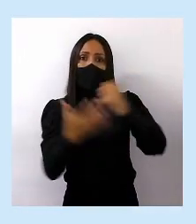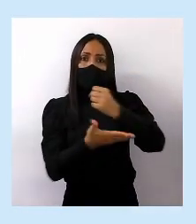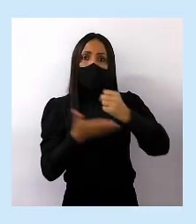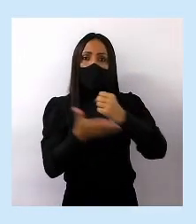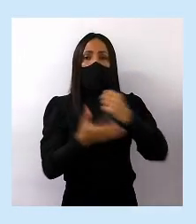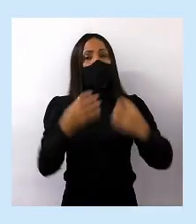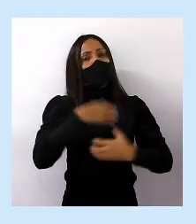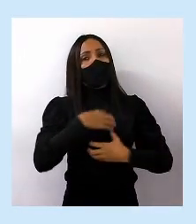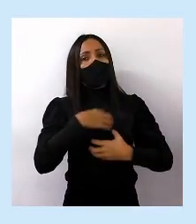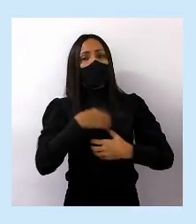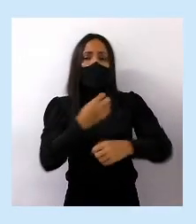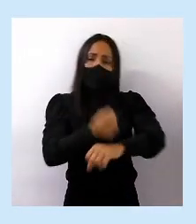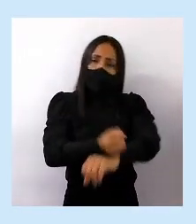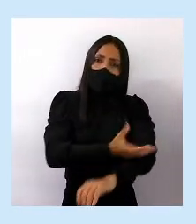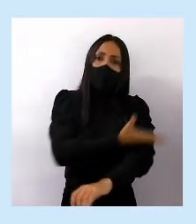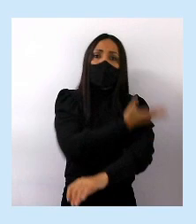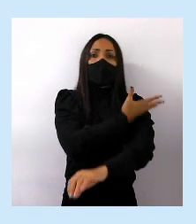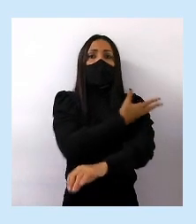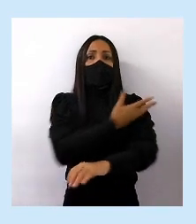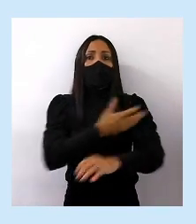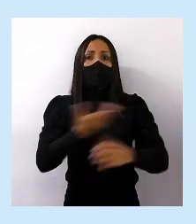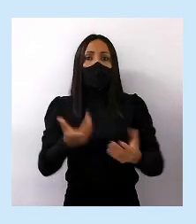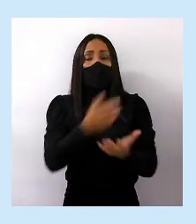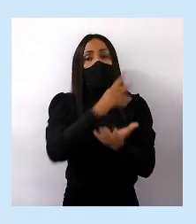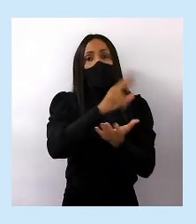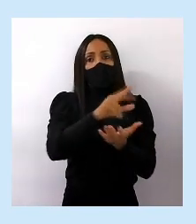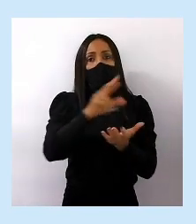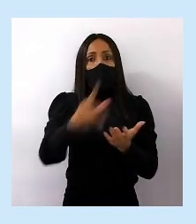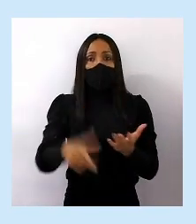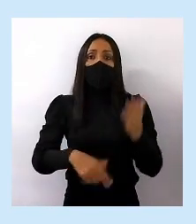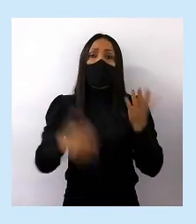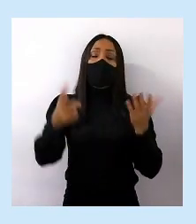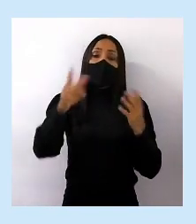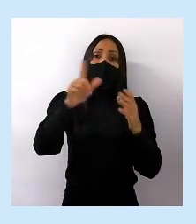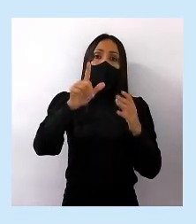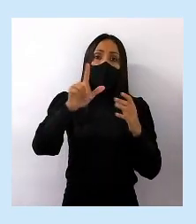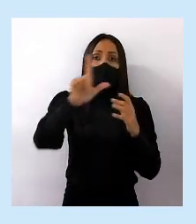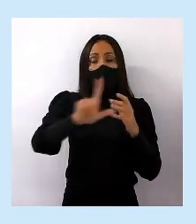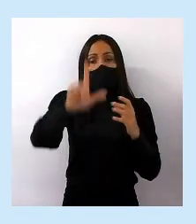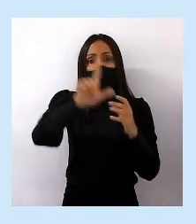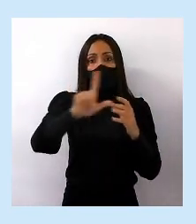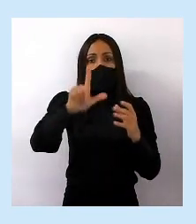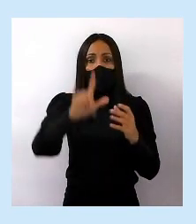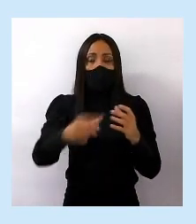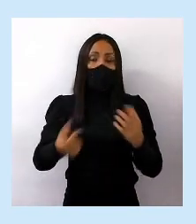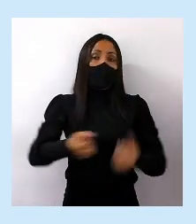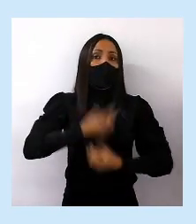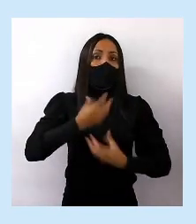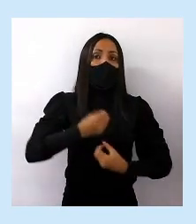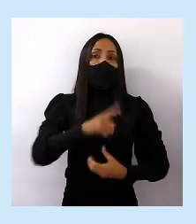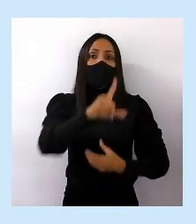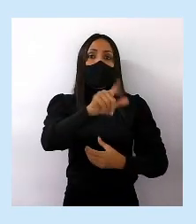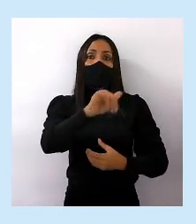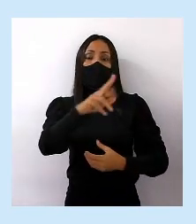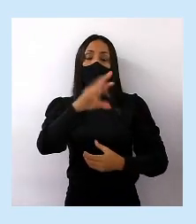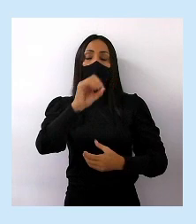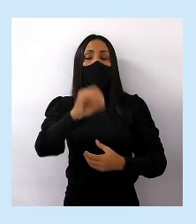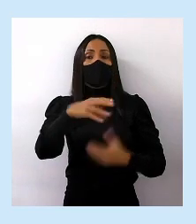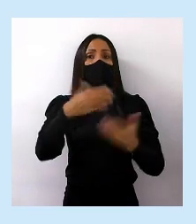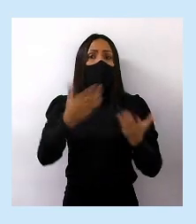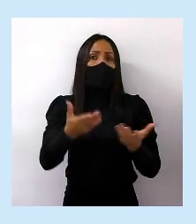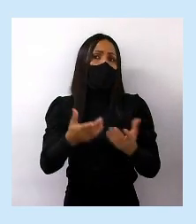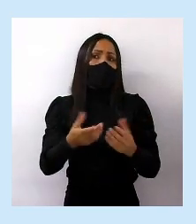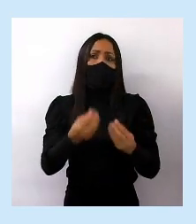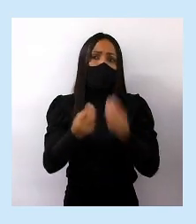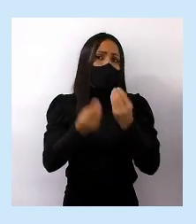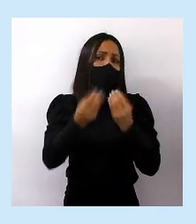sentimental, emotivo. Eu sei que muitos dos textos líricos são poemas, né? As famosas poesias. Como é que ele se